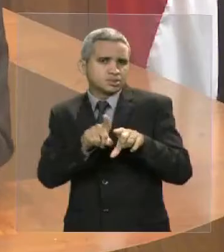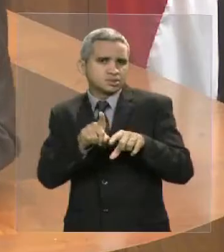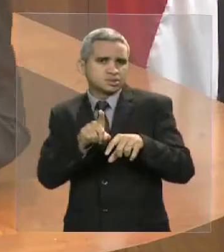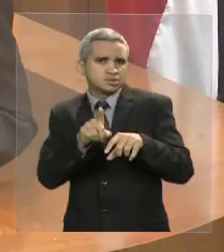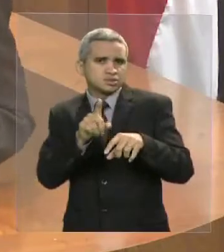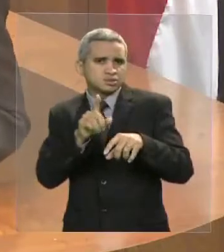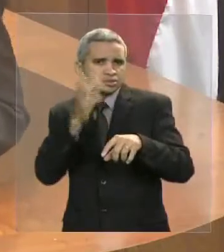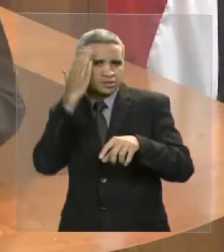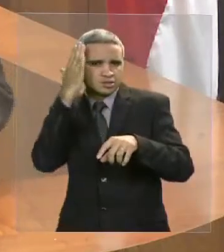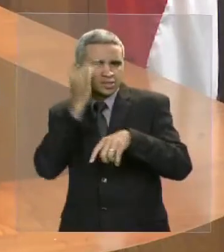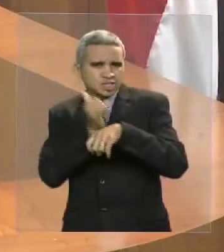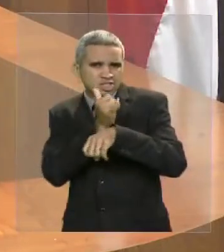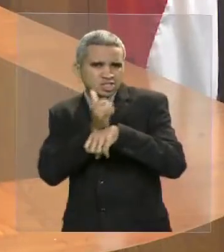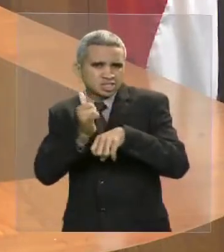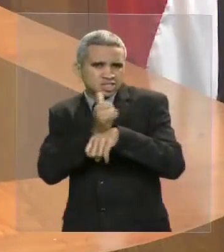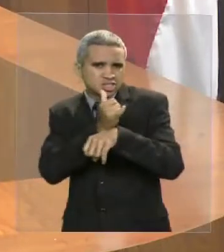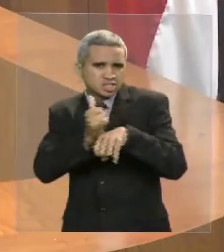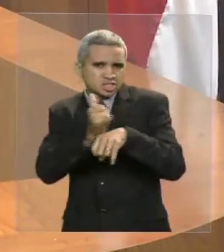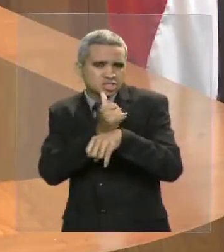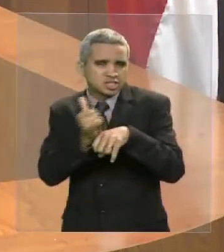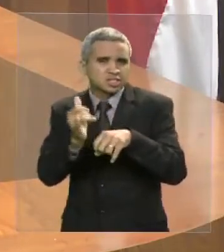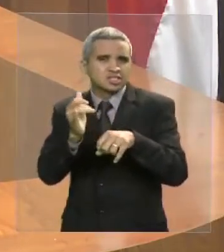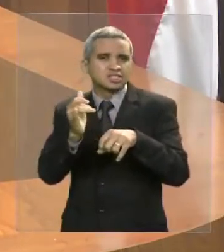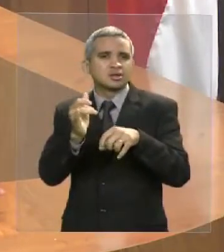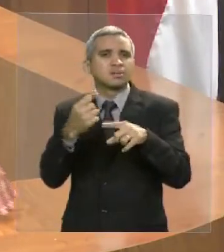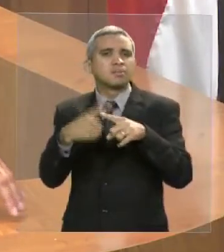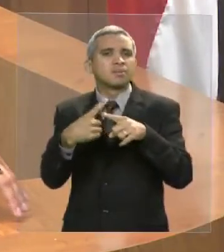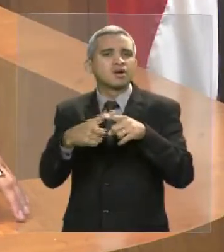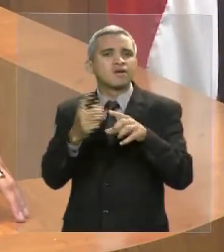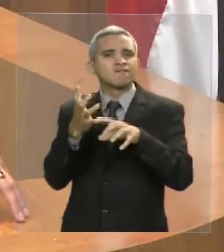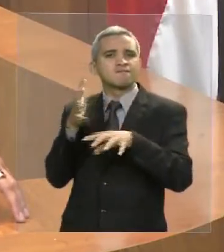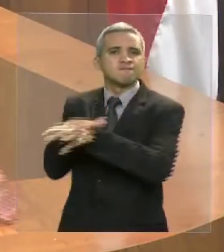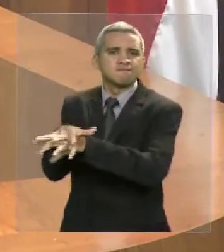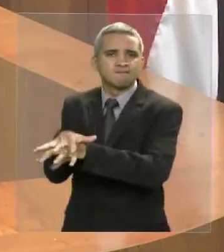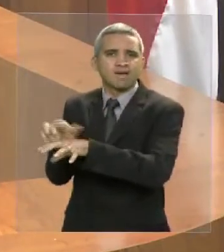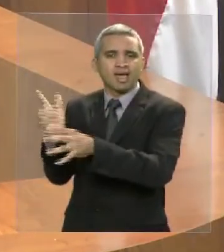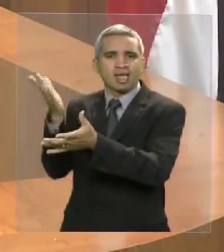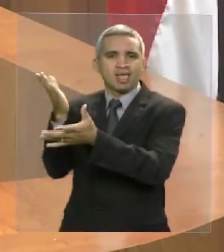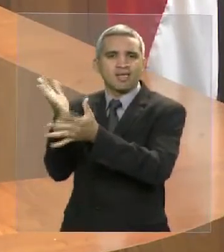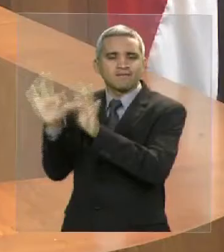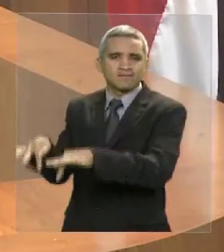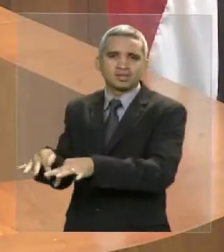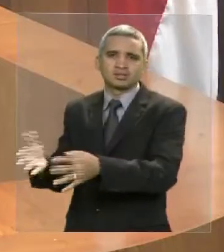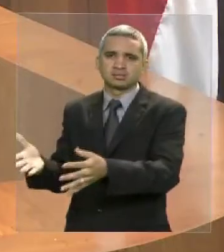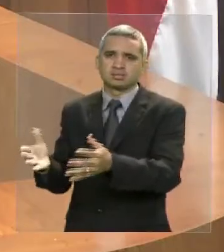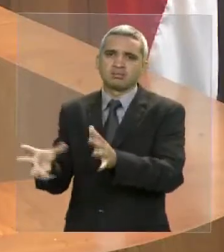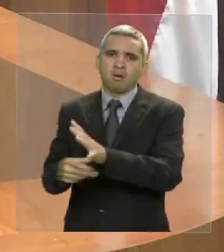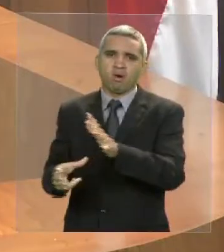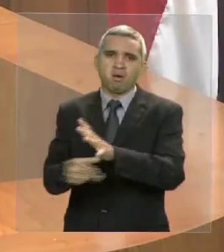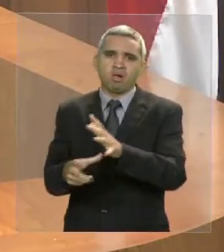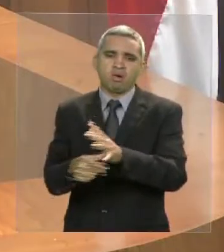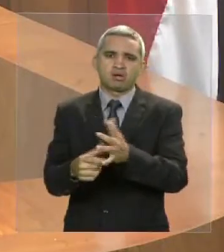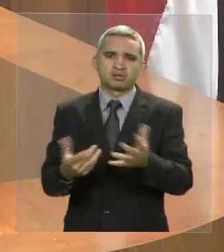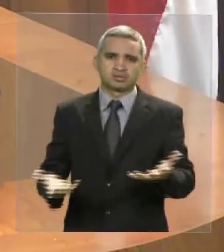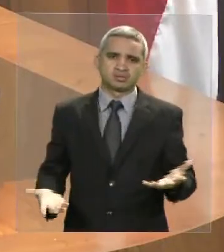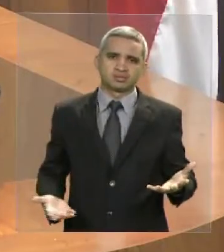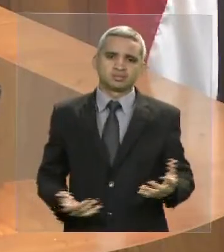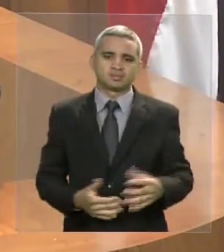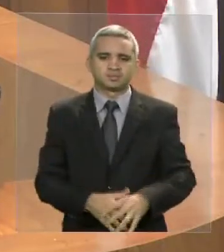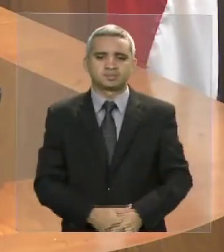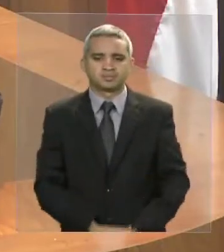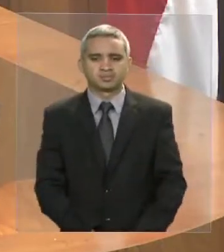de vez esta prática que tem vitimado, né, homens e mulheres honrados de bem e que